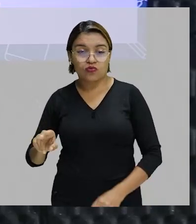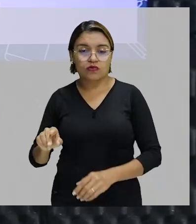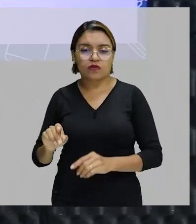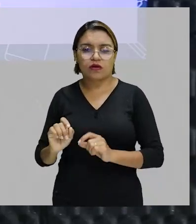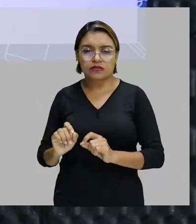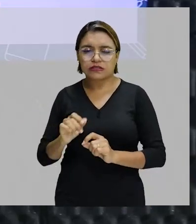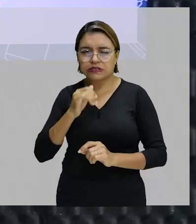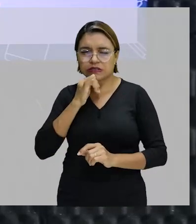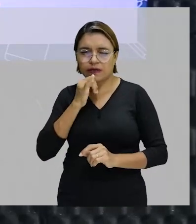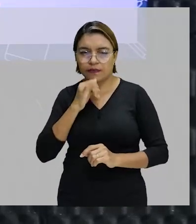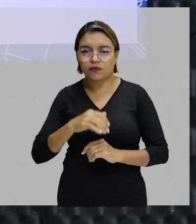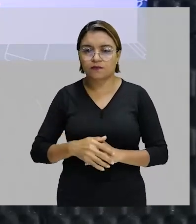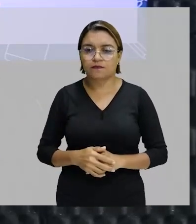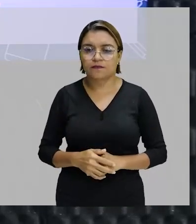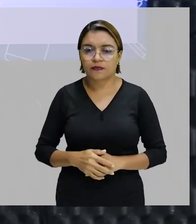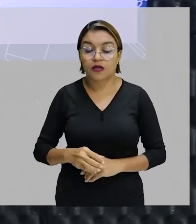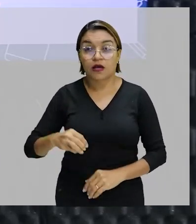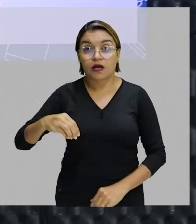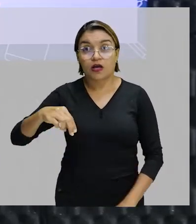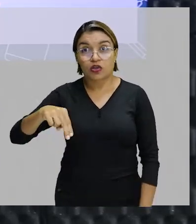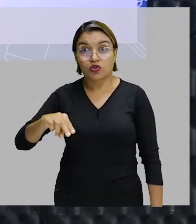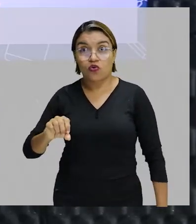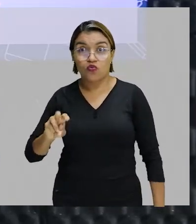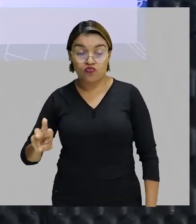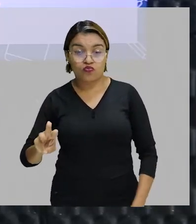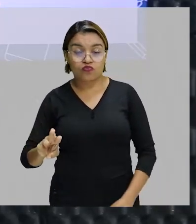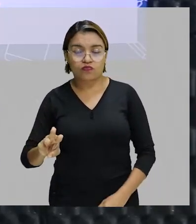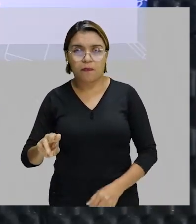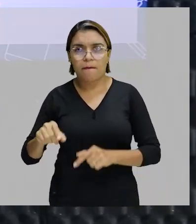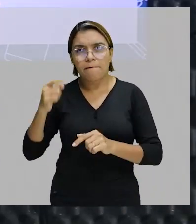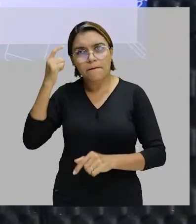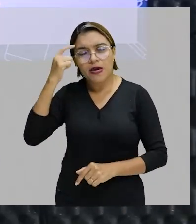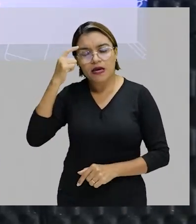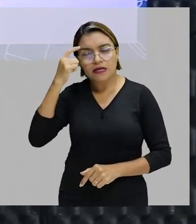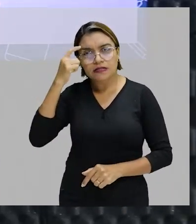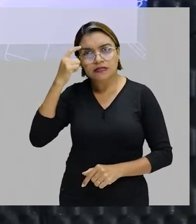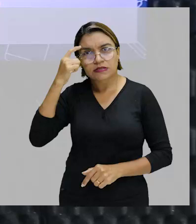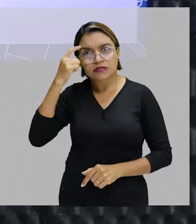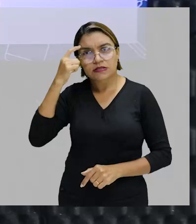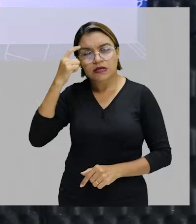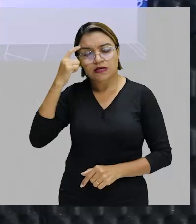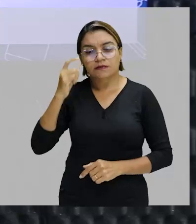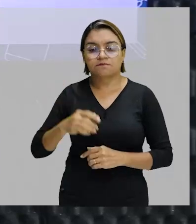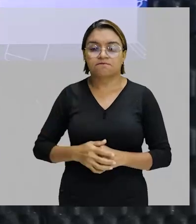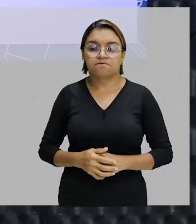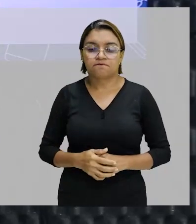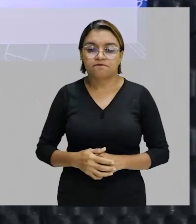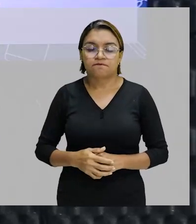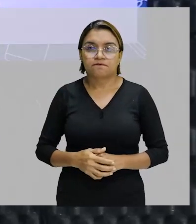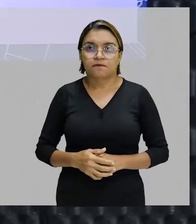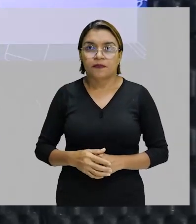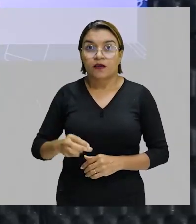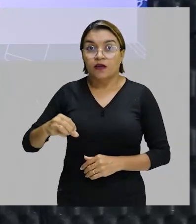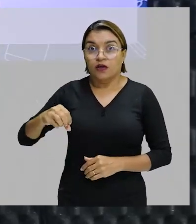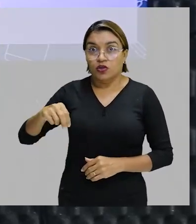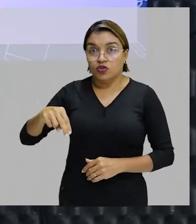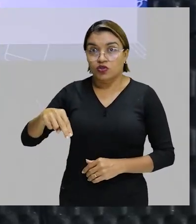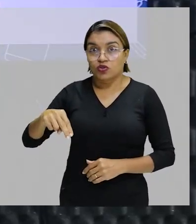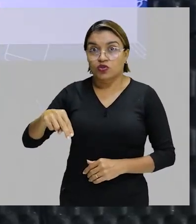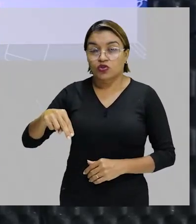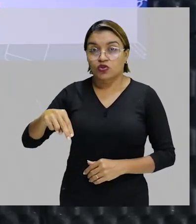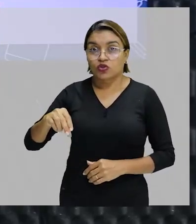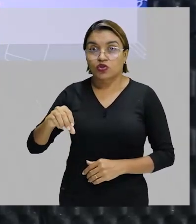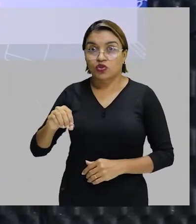pensa no no como não, é você pensar, no é o contrário de yes, que é o contrário de sim. Quando